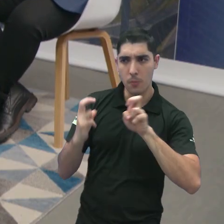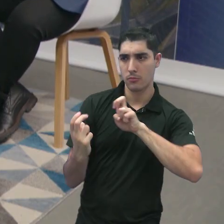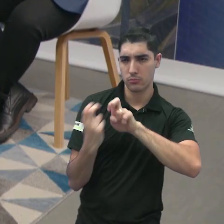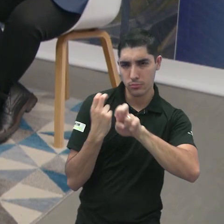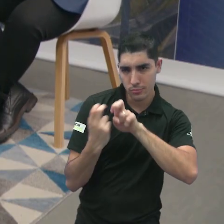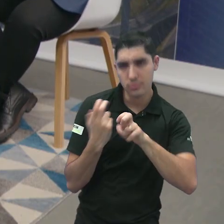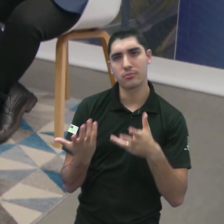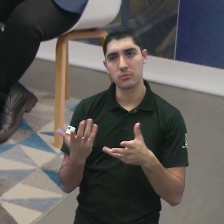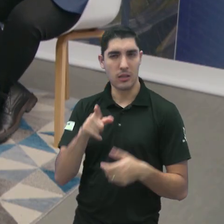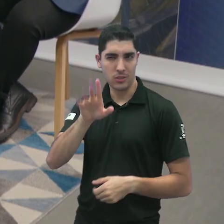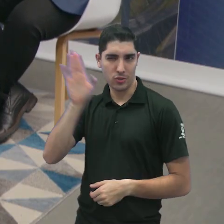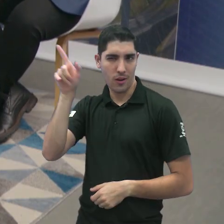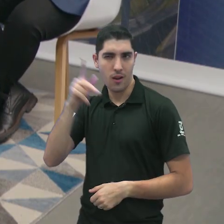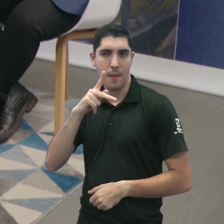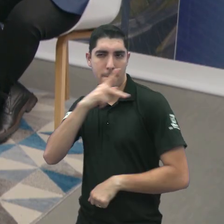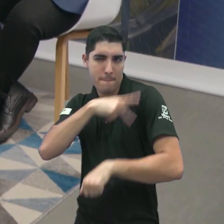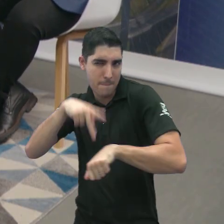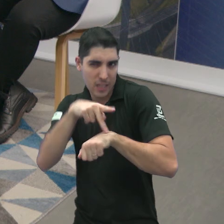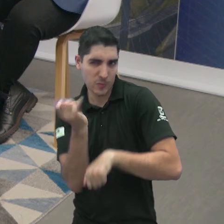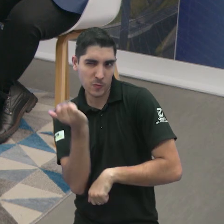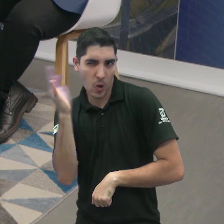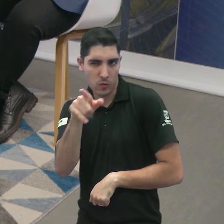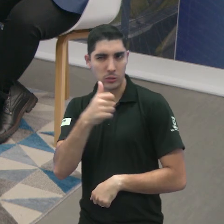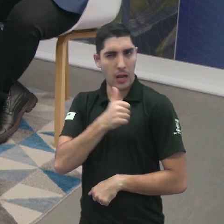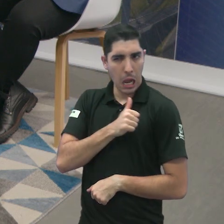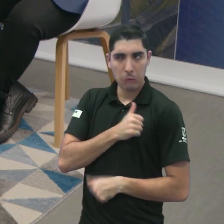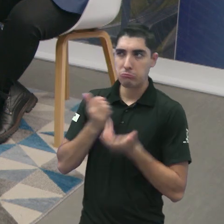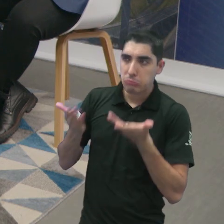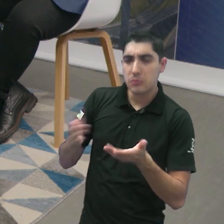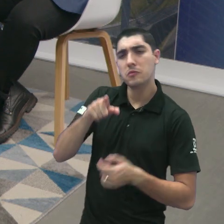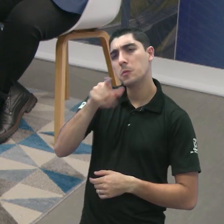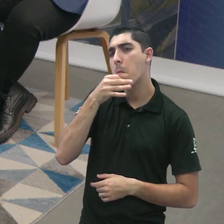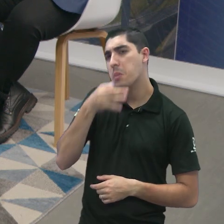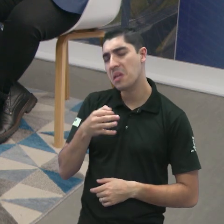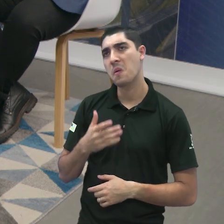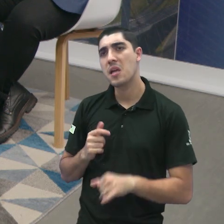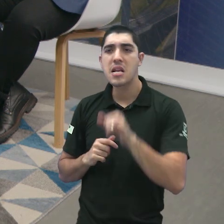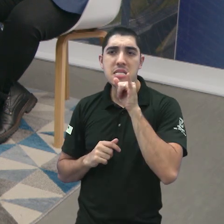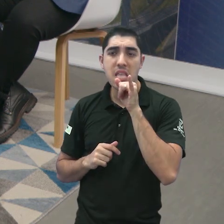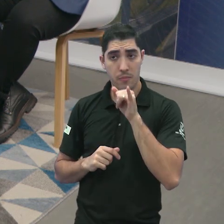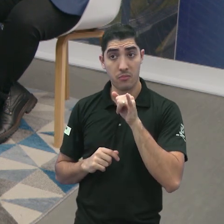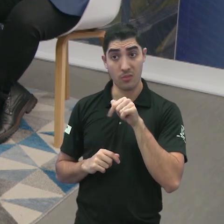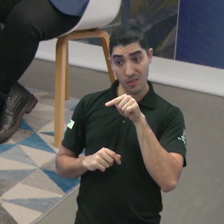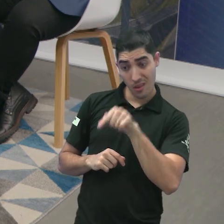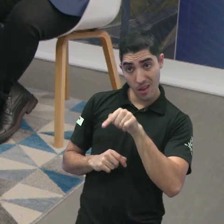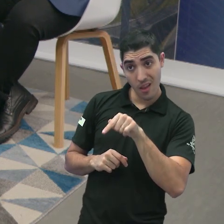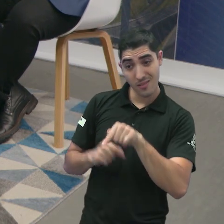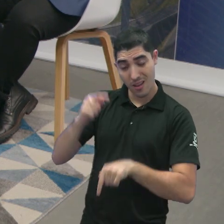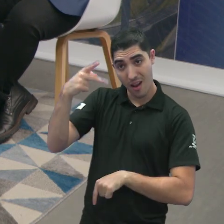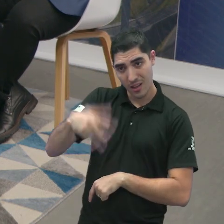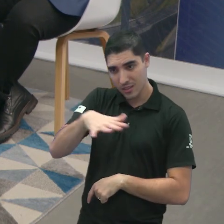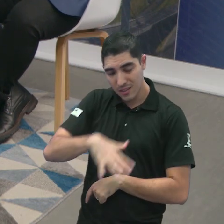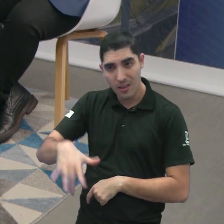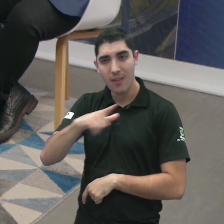ferroviária no Canadá, em outros países, você acredita que com esse meio de transporte